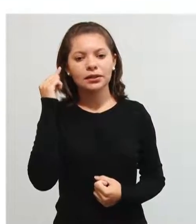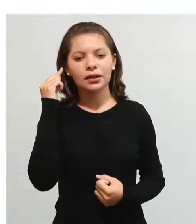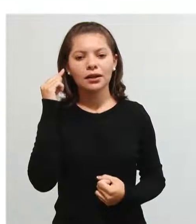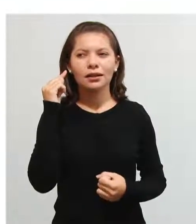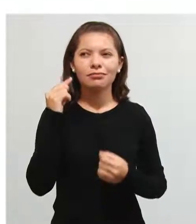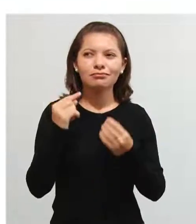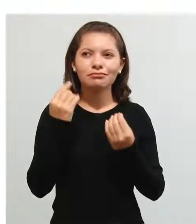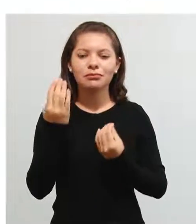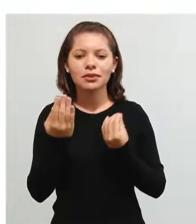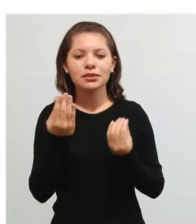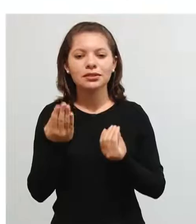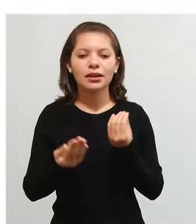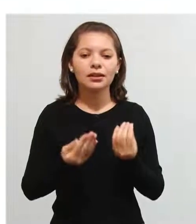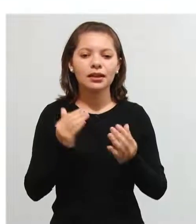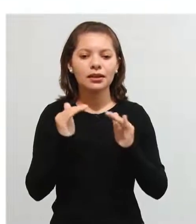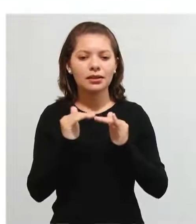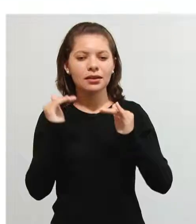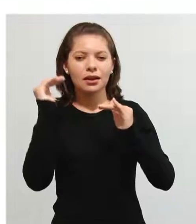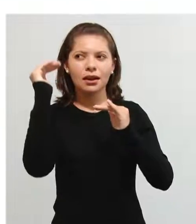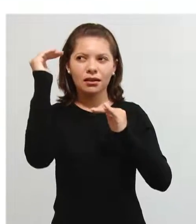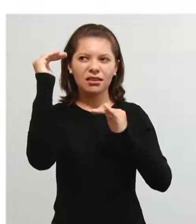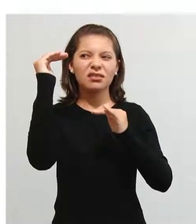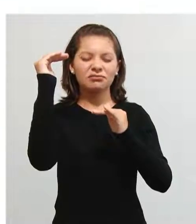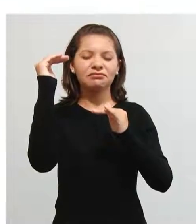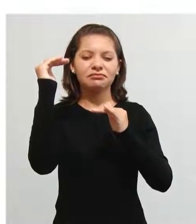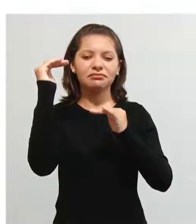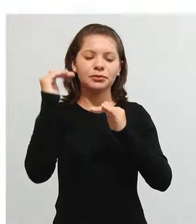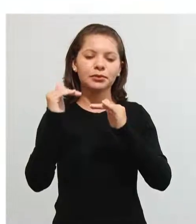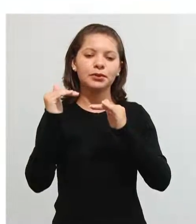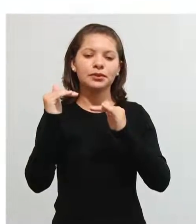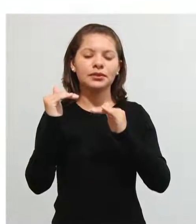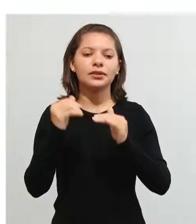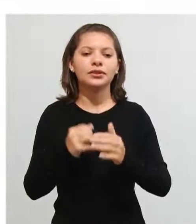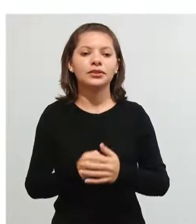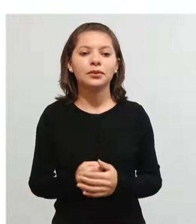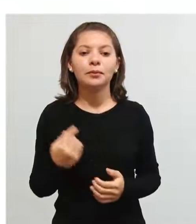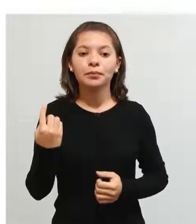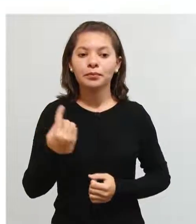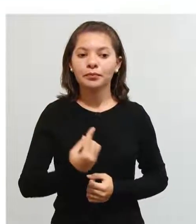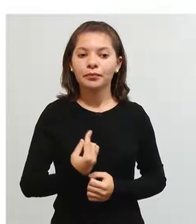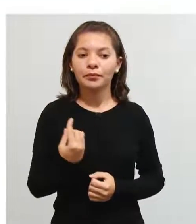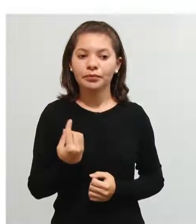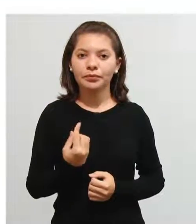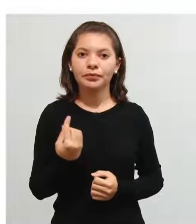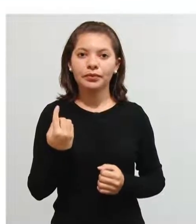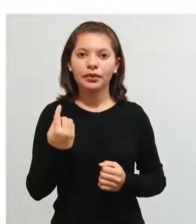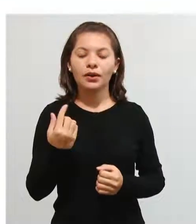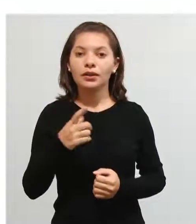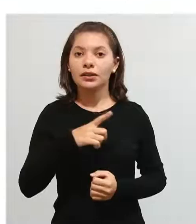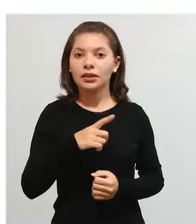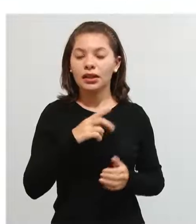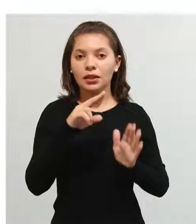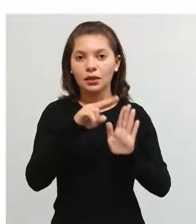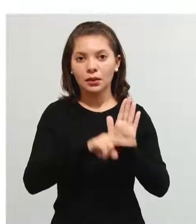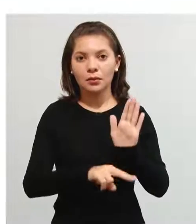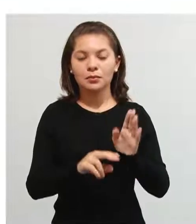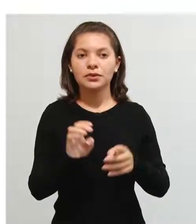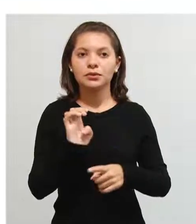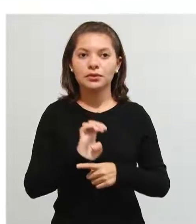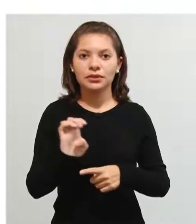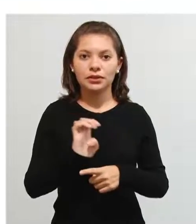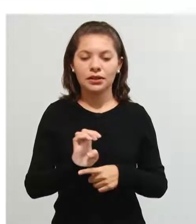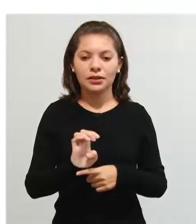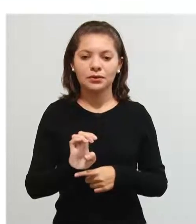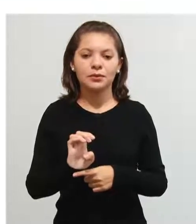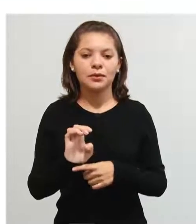numa determinada superioridade, onde nós empregamos normas onde o Estado está se